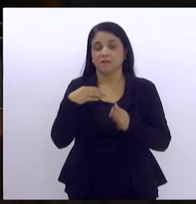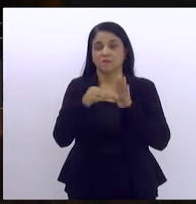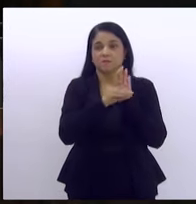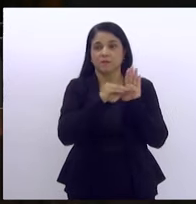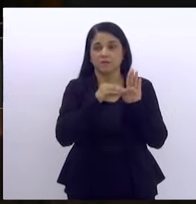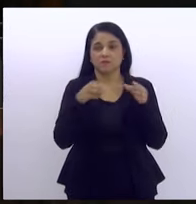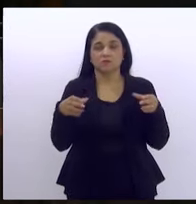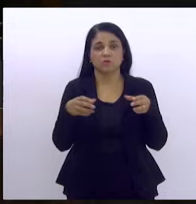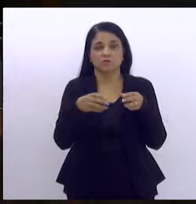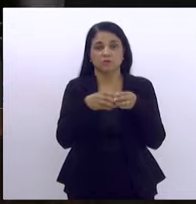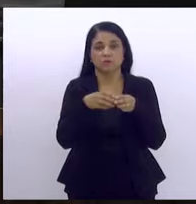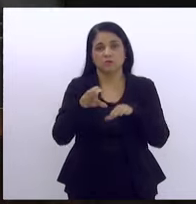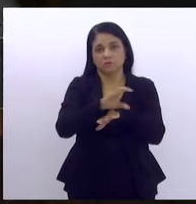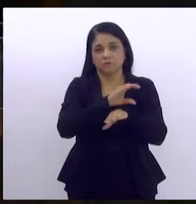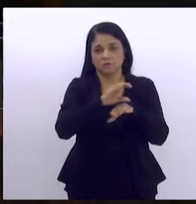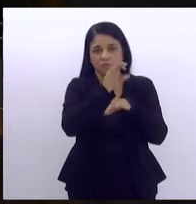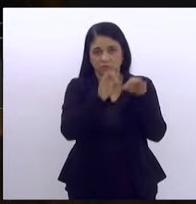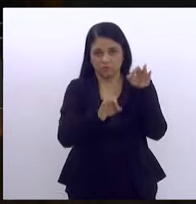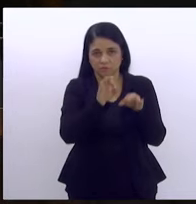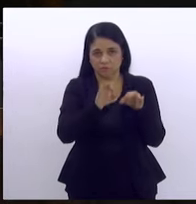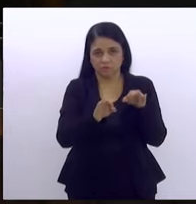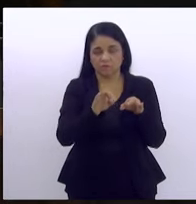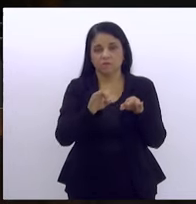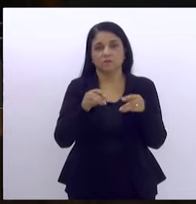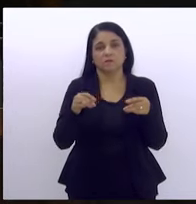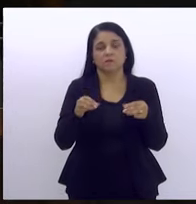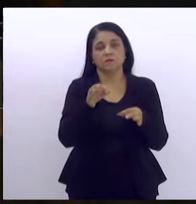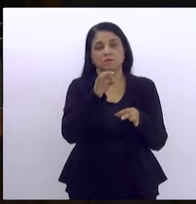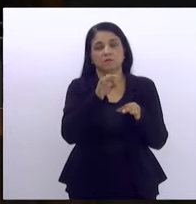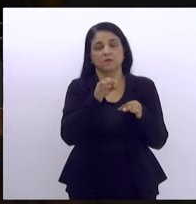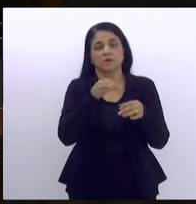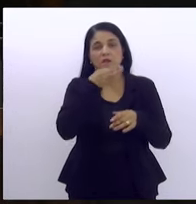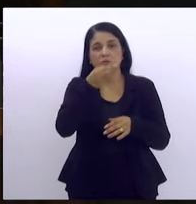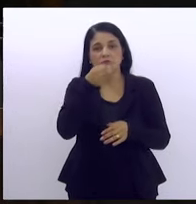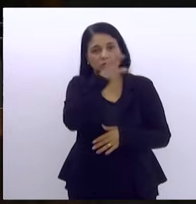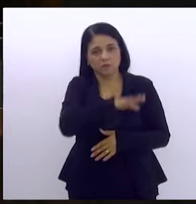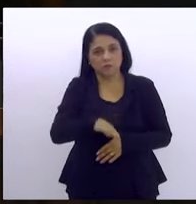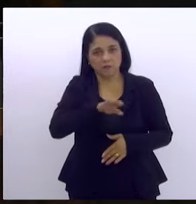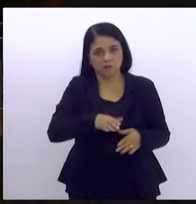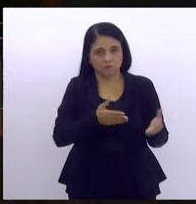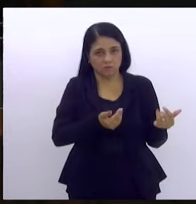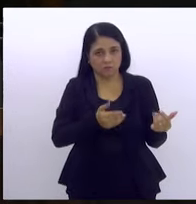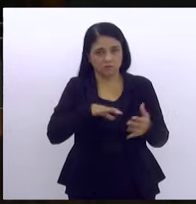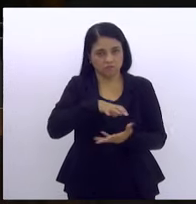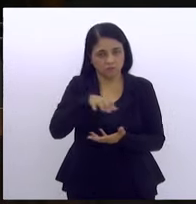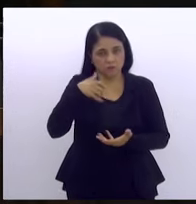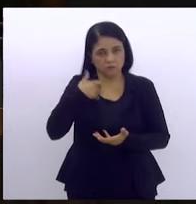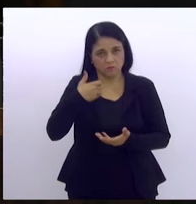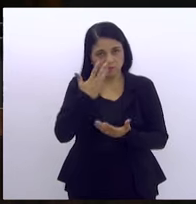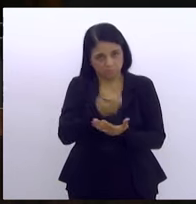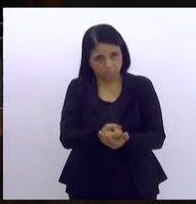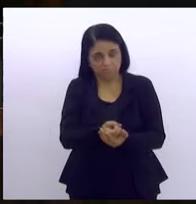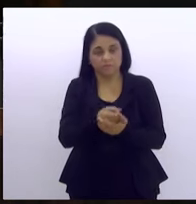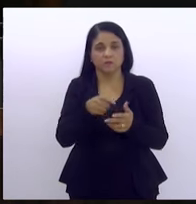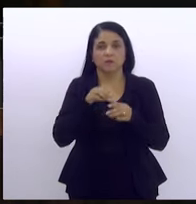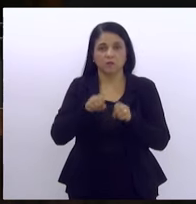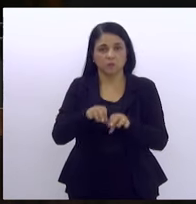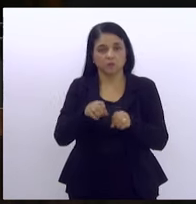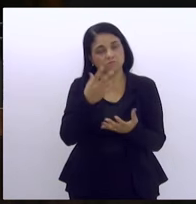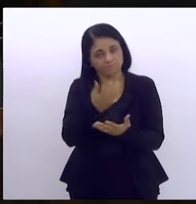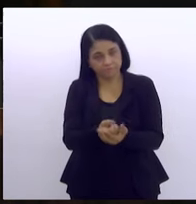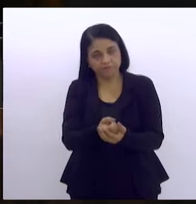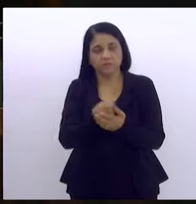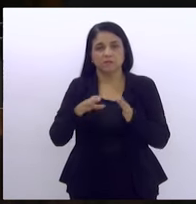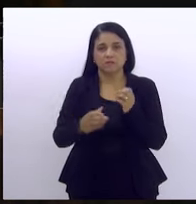Pareceres das Comissões de Constituição e Justiça, pela juridicidade, Assuntos da Criança, do Adolescente e do Idoso, favorável. Educação,